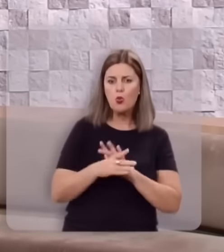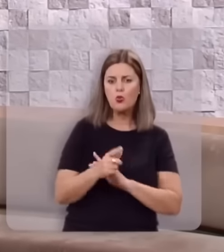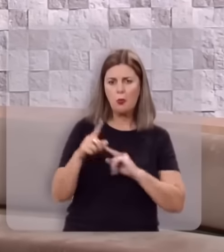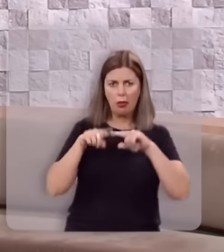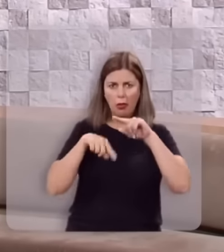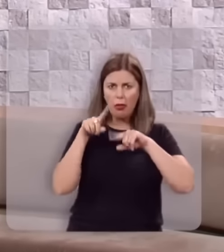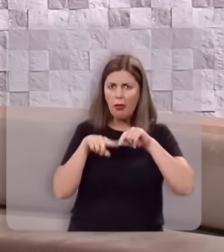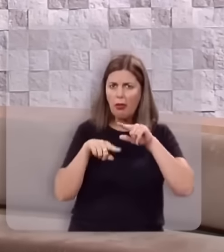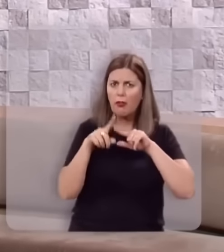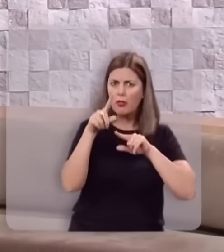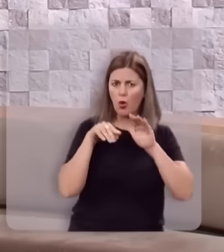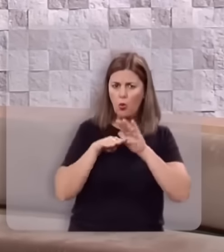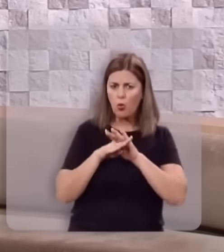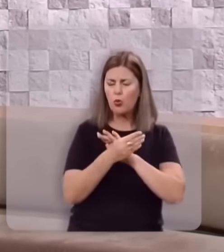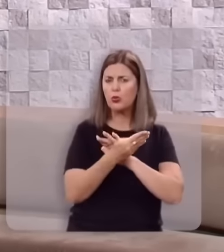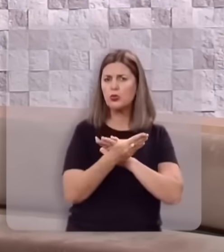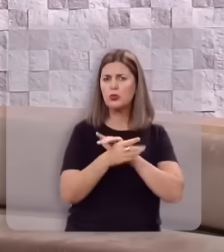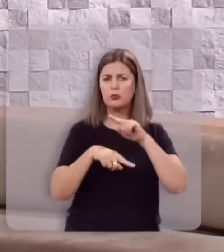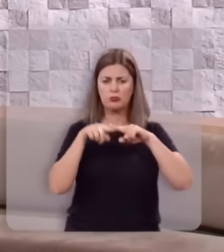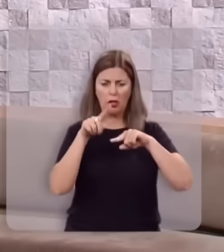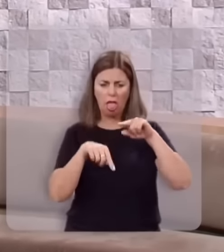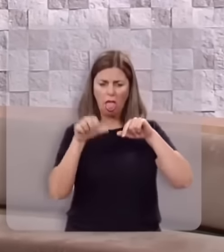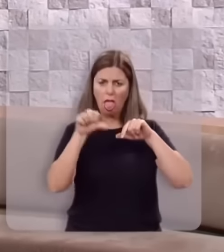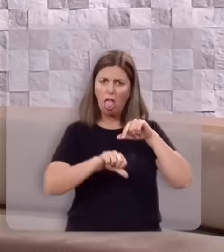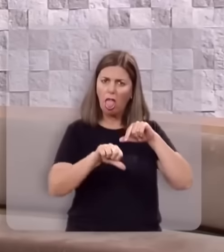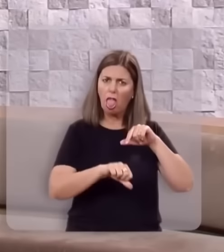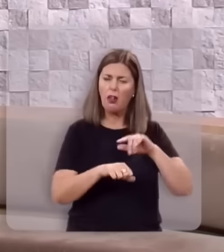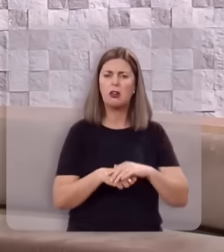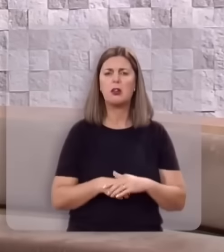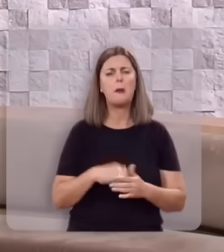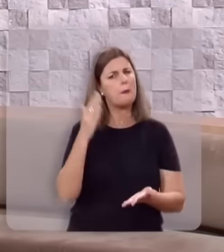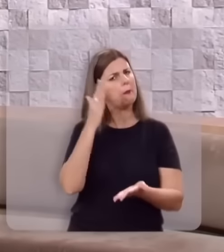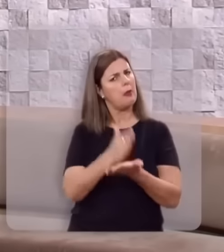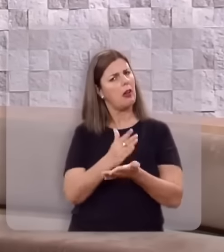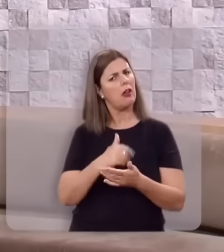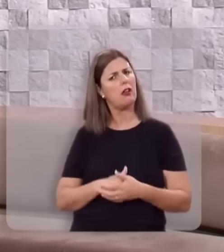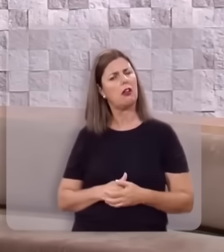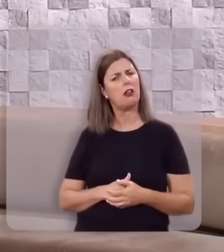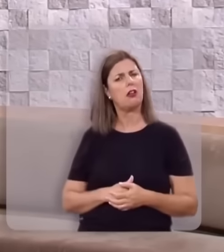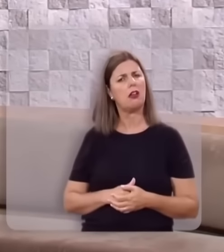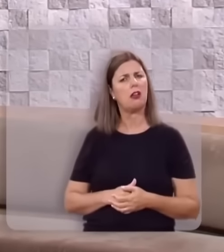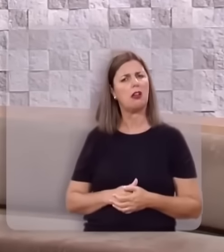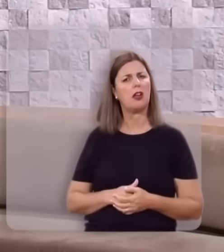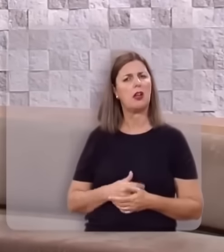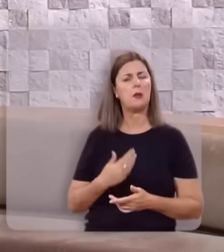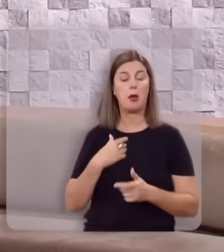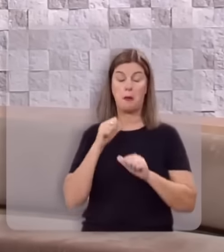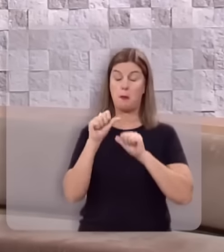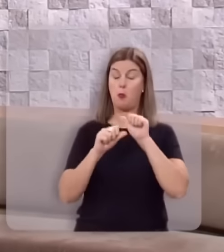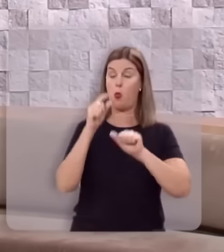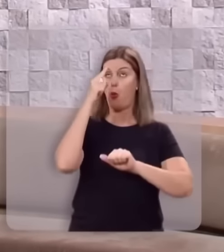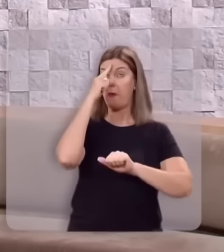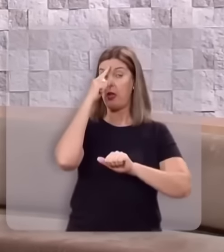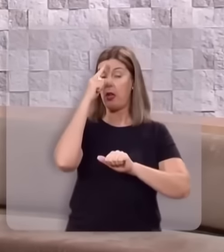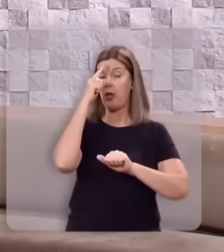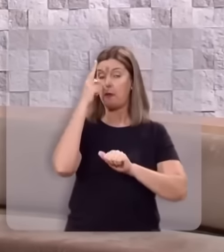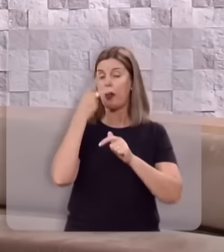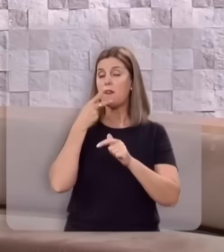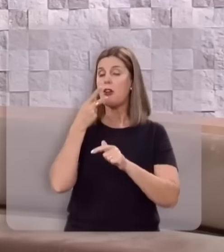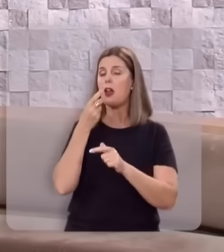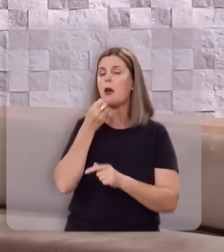hábito de falar palavrão se você tem o hábito de falar palavras chulas para com isso reprograma sua mente